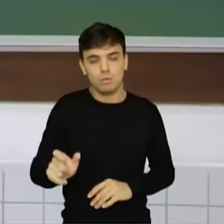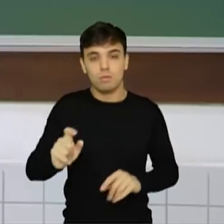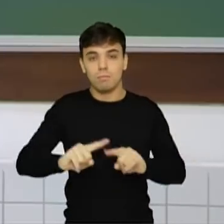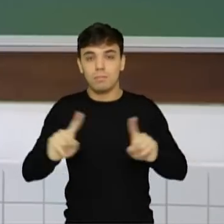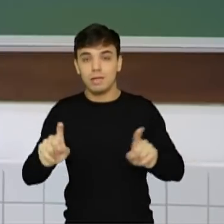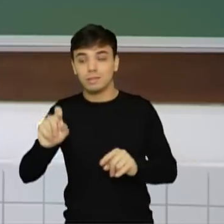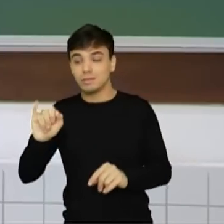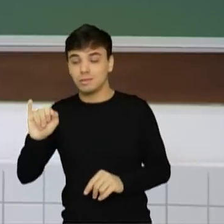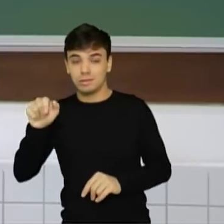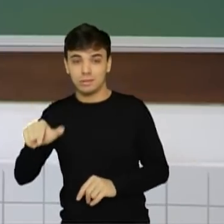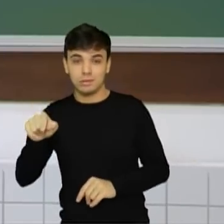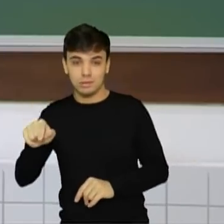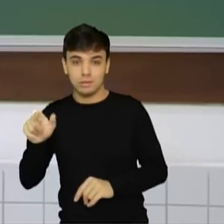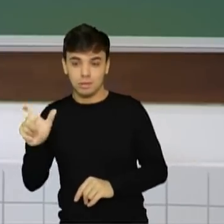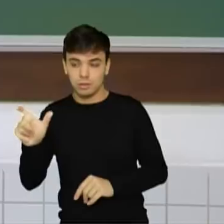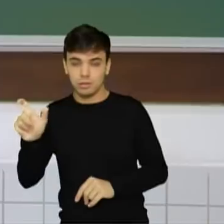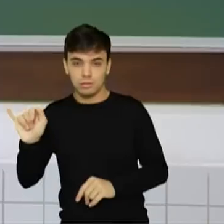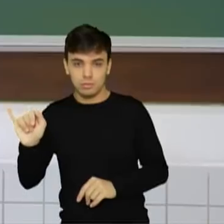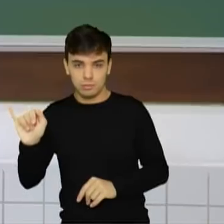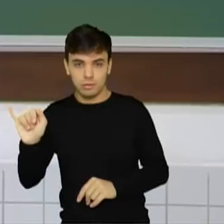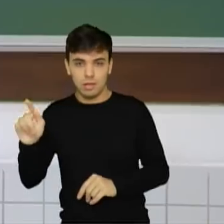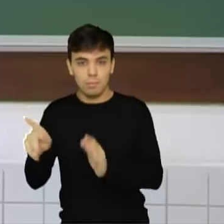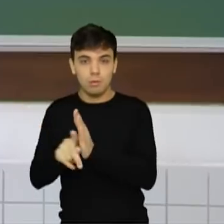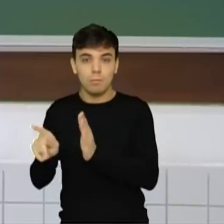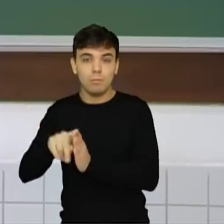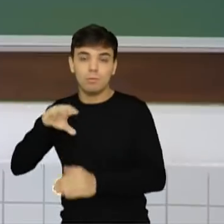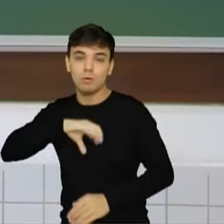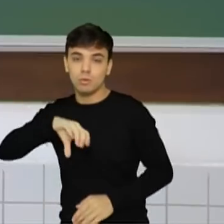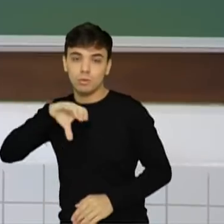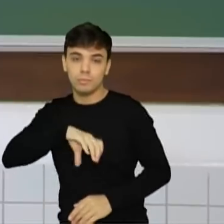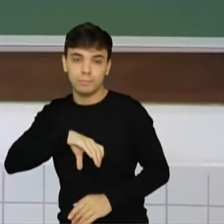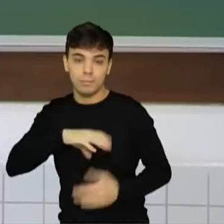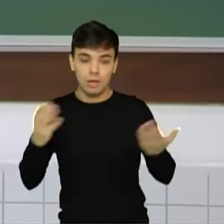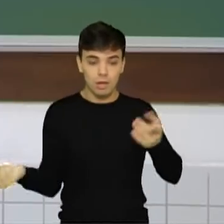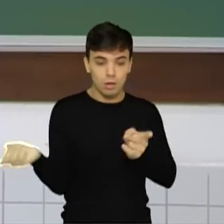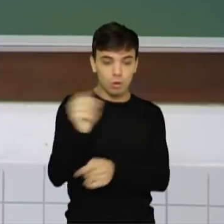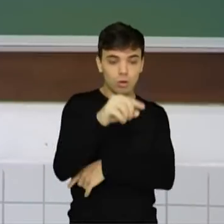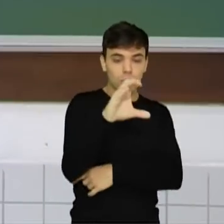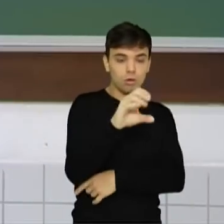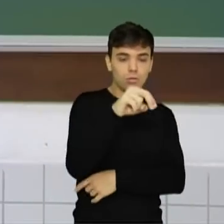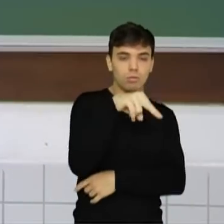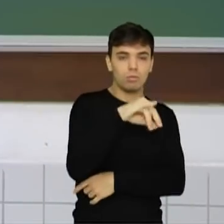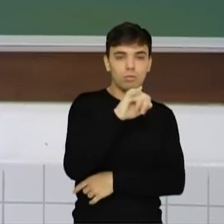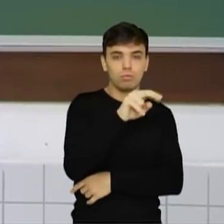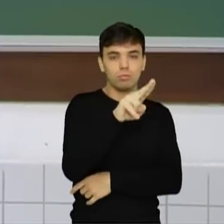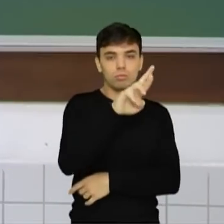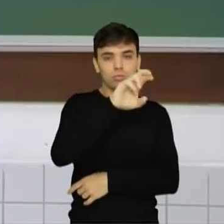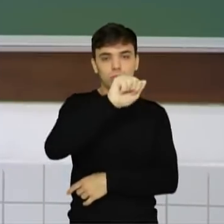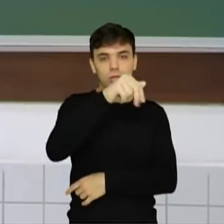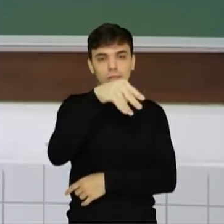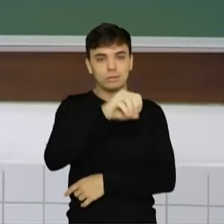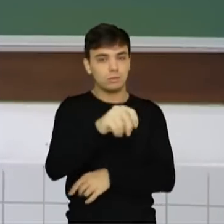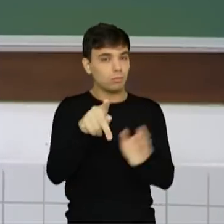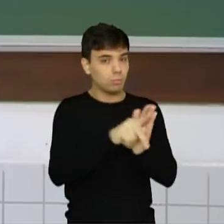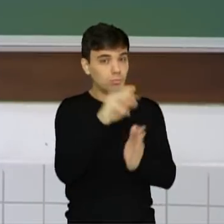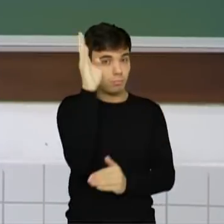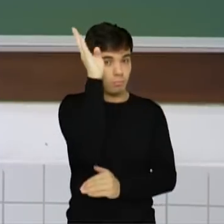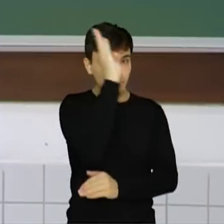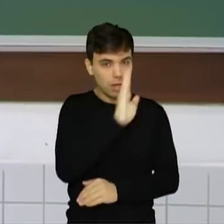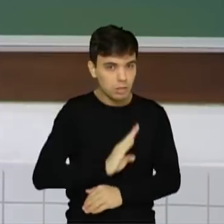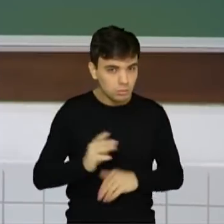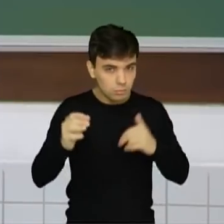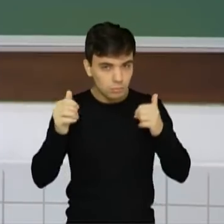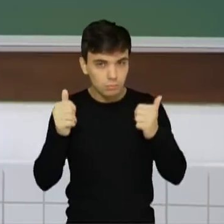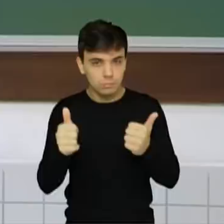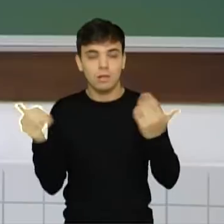de inconfidência, você está falando em relação a Portugal. Quando você fala de conjuração, você está falando em relação ao Brasil. Certo? E aí, vamos para